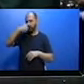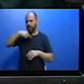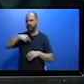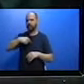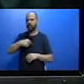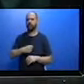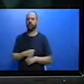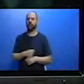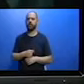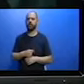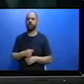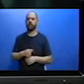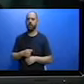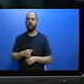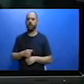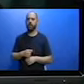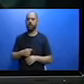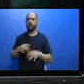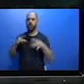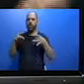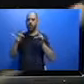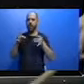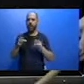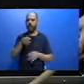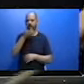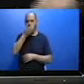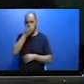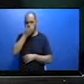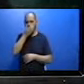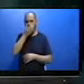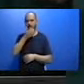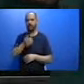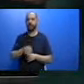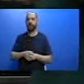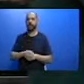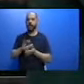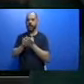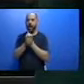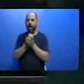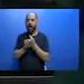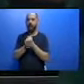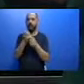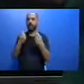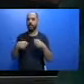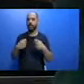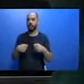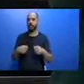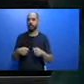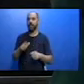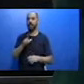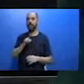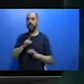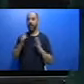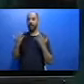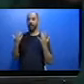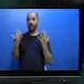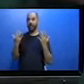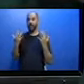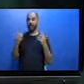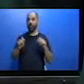nariz com lenço descartável espirrar lave sempre as mãos eu tenho a imagem de uma mãozinha